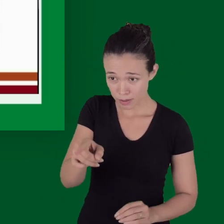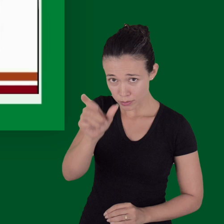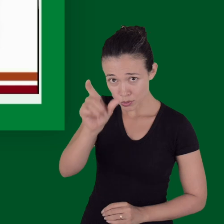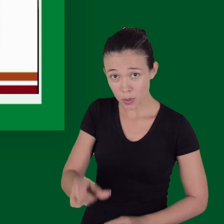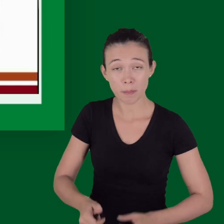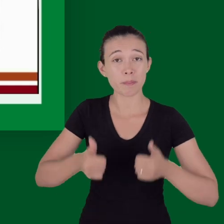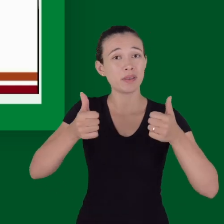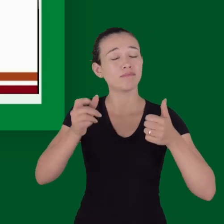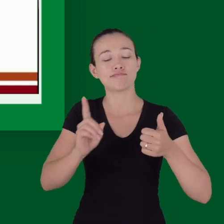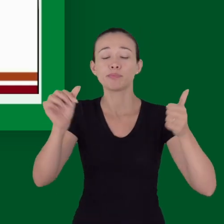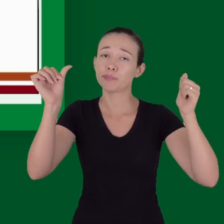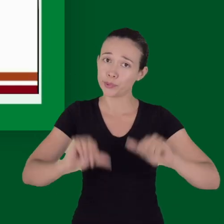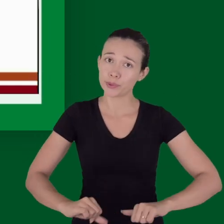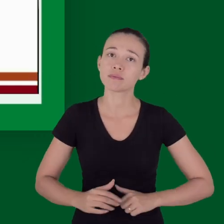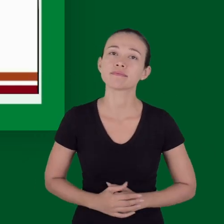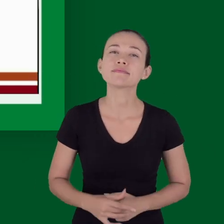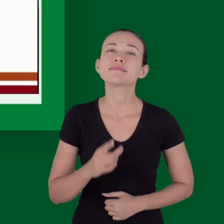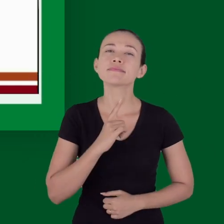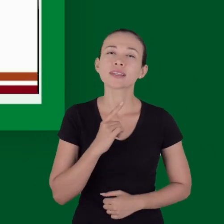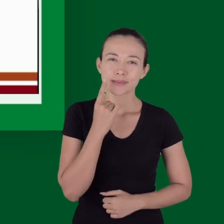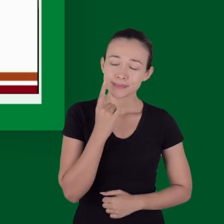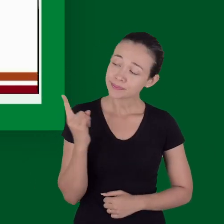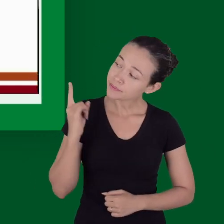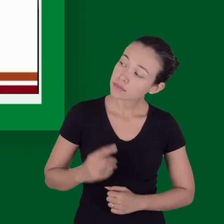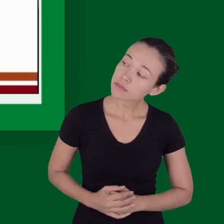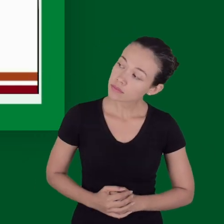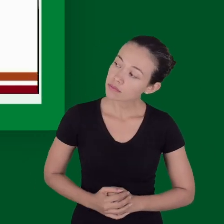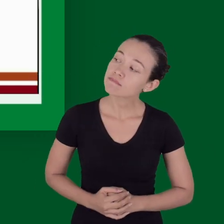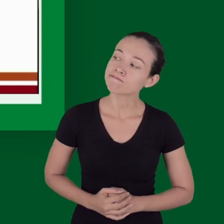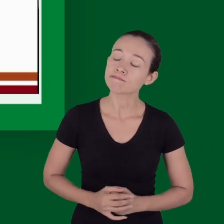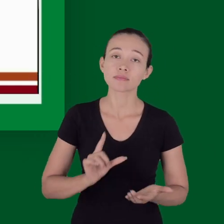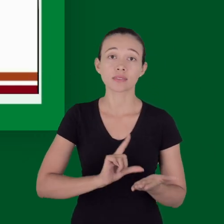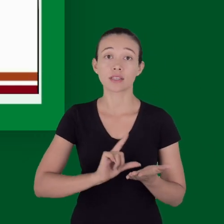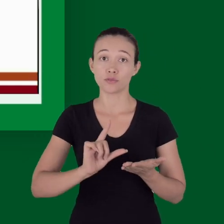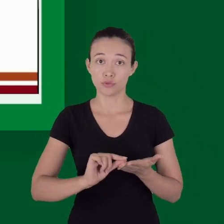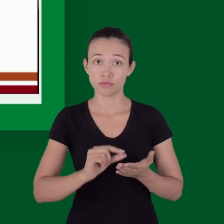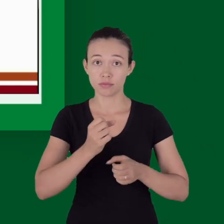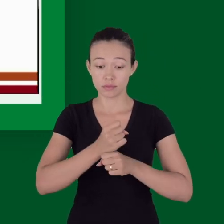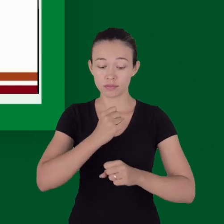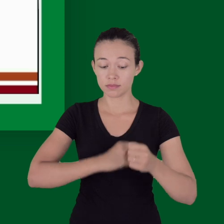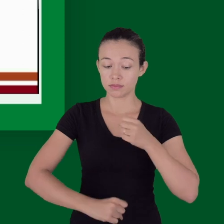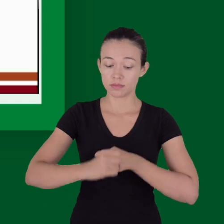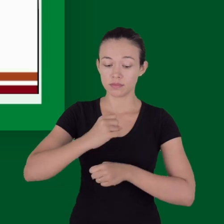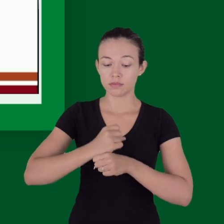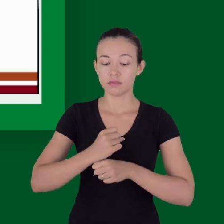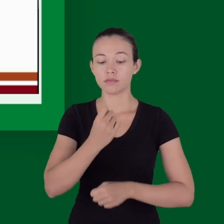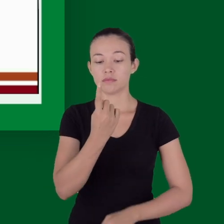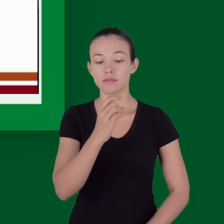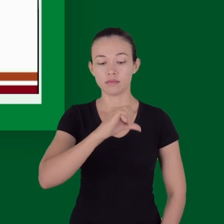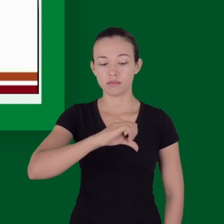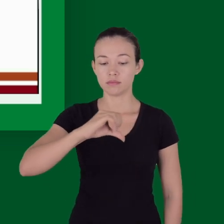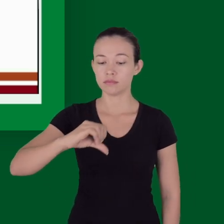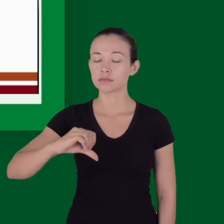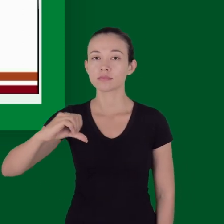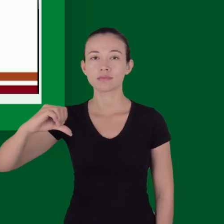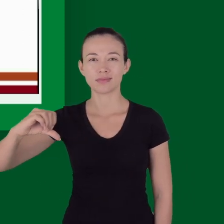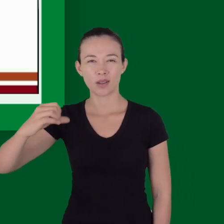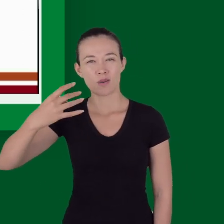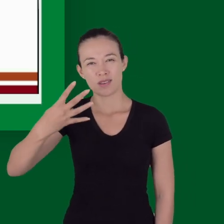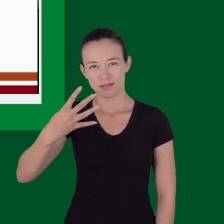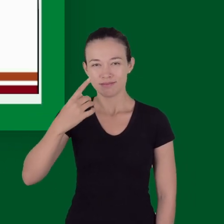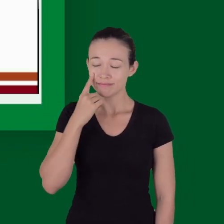nutral eh aqui eu trouxe eh alguns exemplos de estudos né estudos clássicos sobre a reposição volêmica de